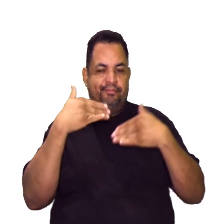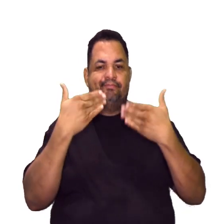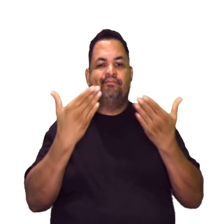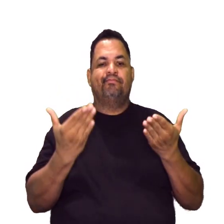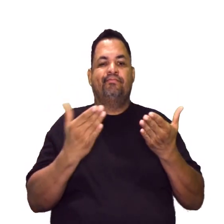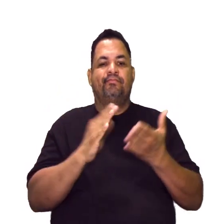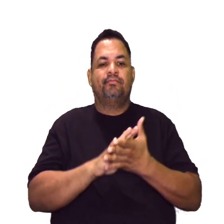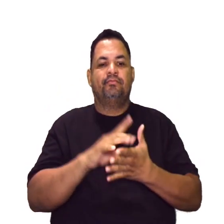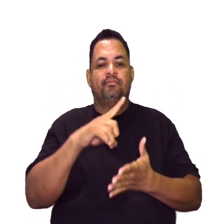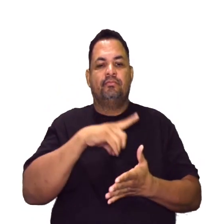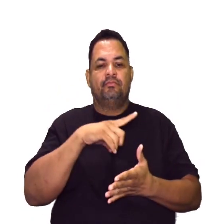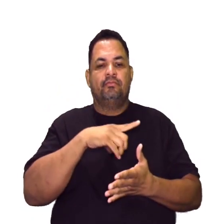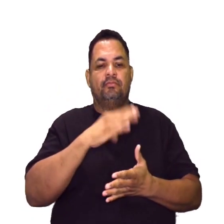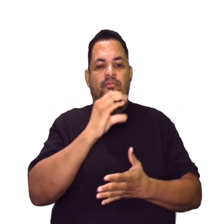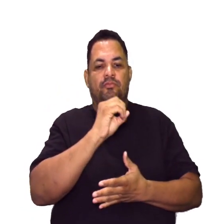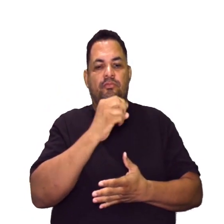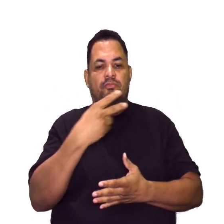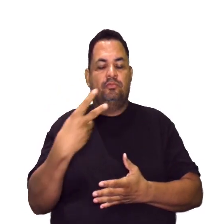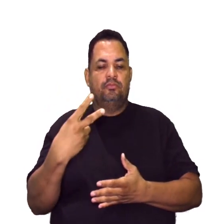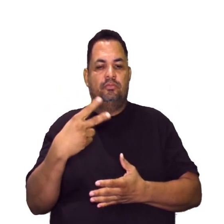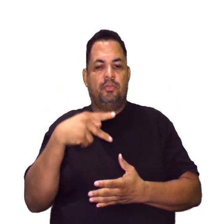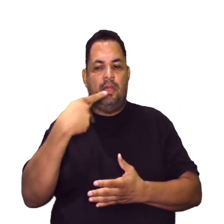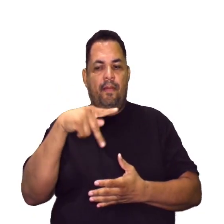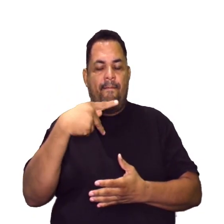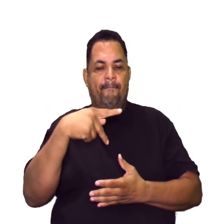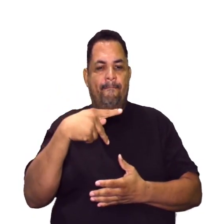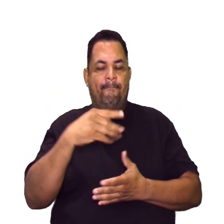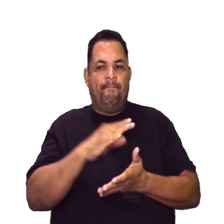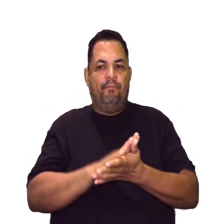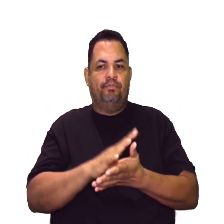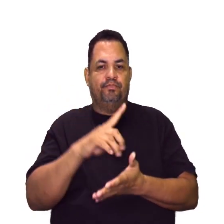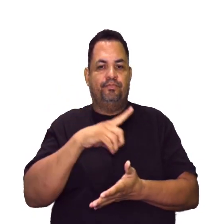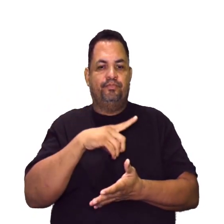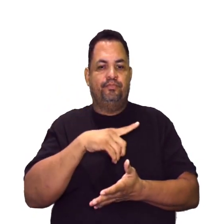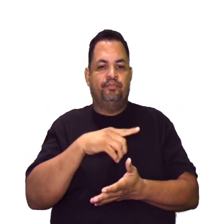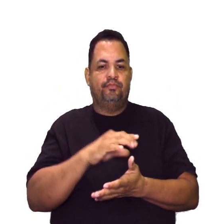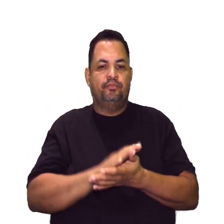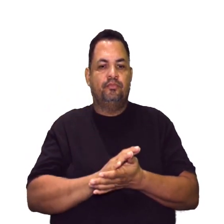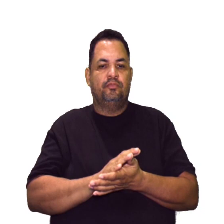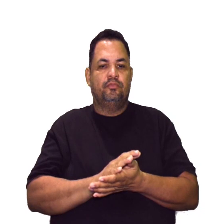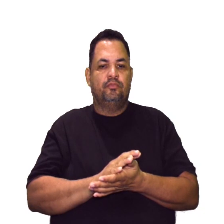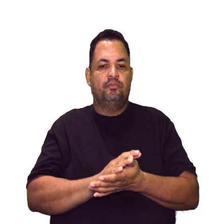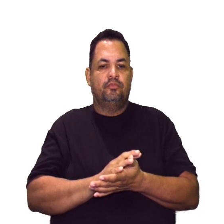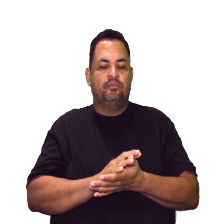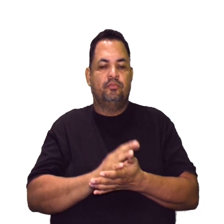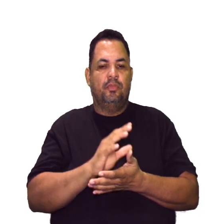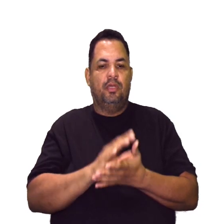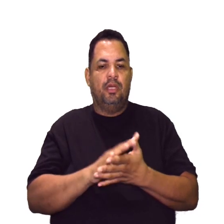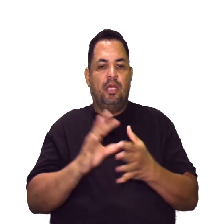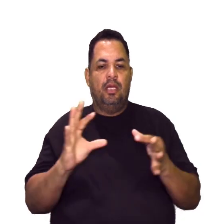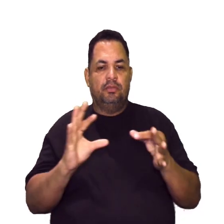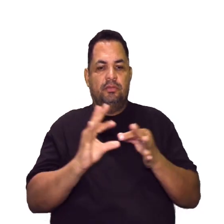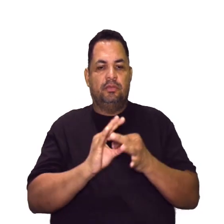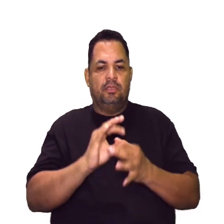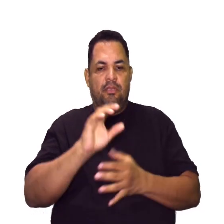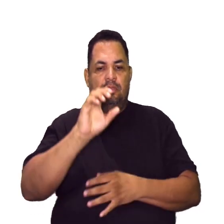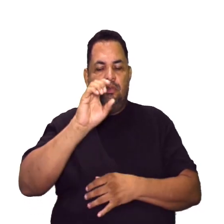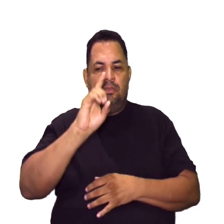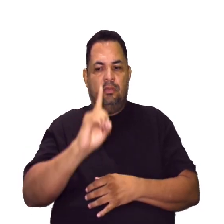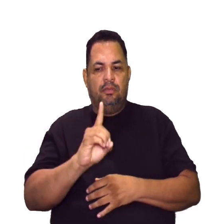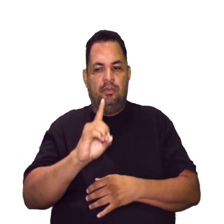oxigênio sobra par de elétrons, então vem aqui a ligação que nós chamamos a ligação dativa.